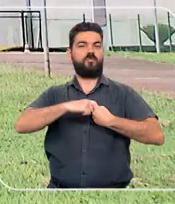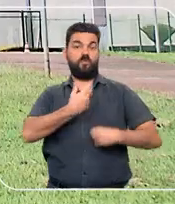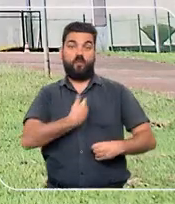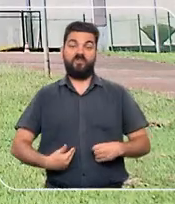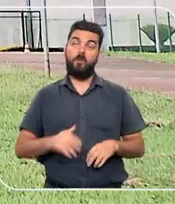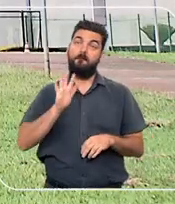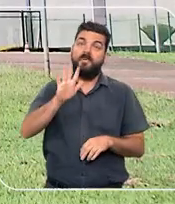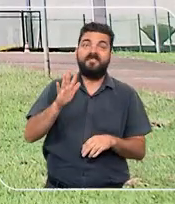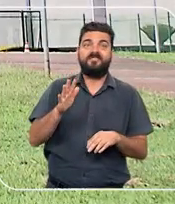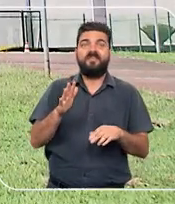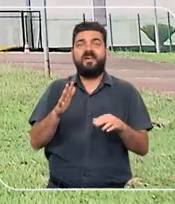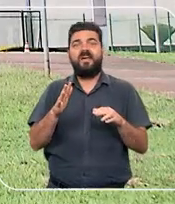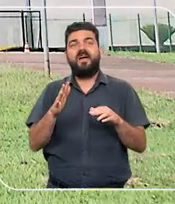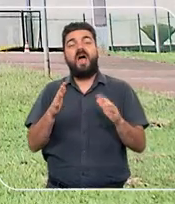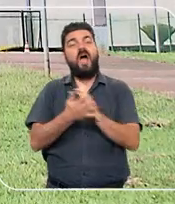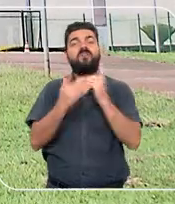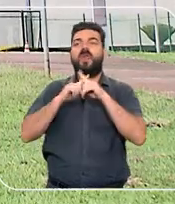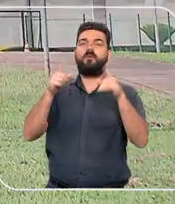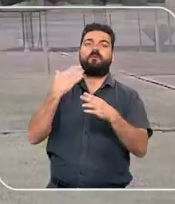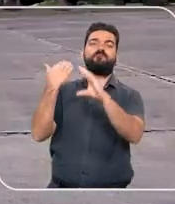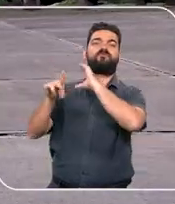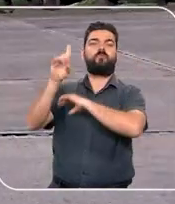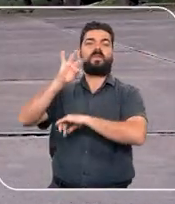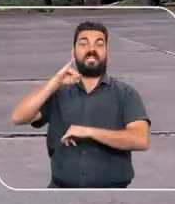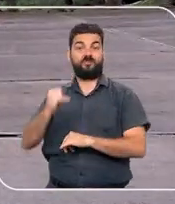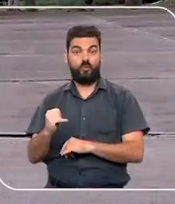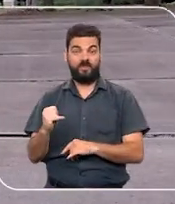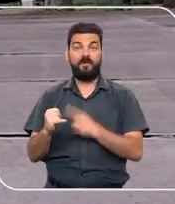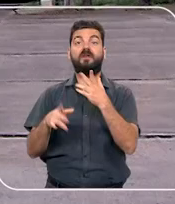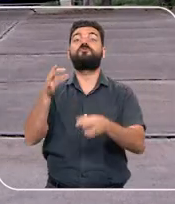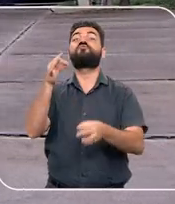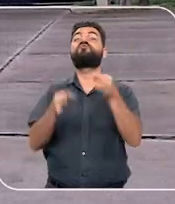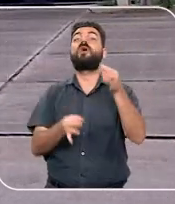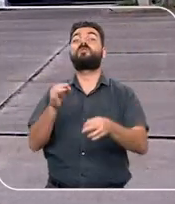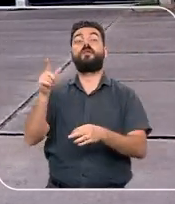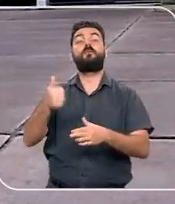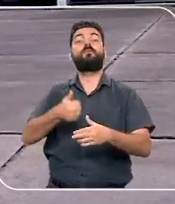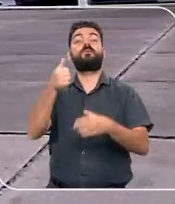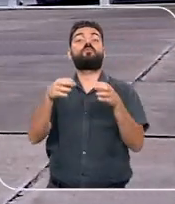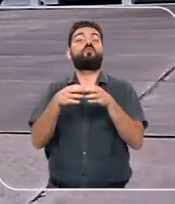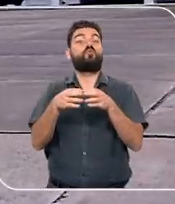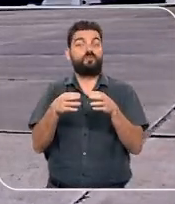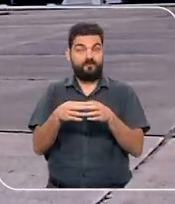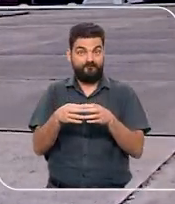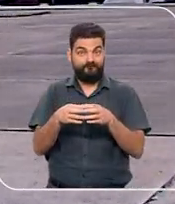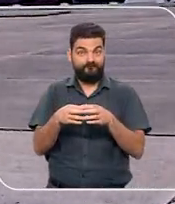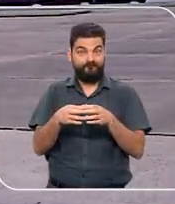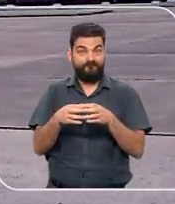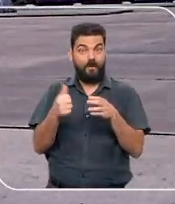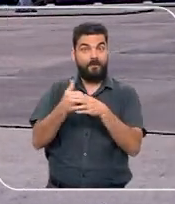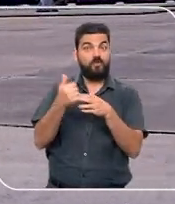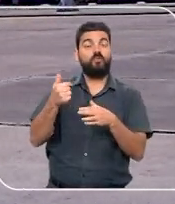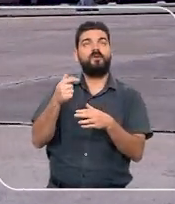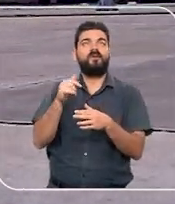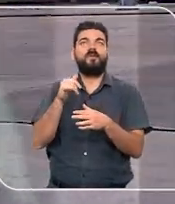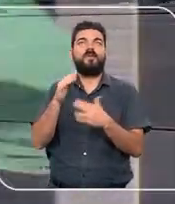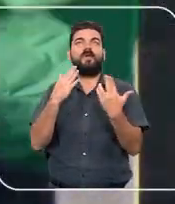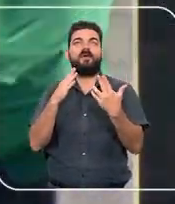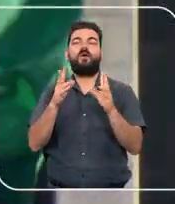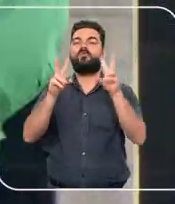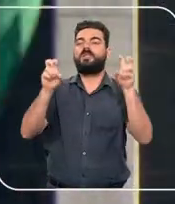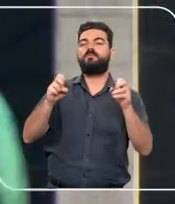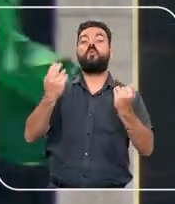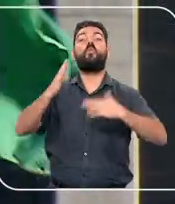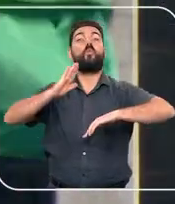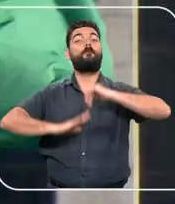Vale Os questionamentos chegaram ao STJ e um deles foi julgado pela primeira sessão sobre a sistemática do